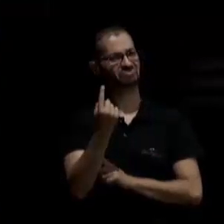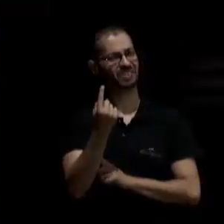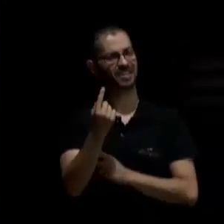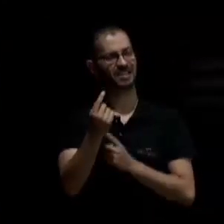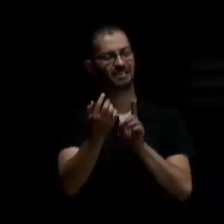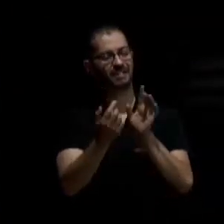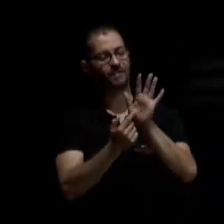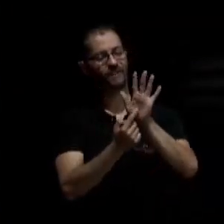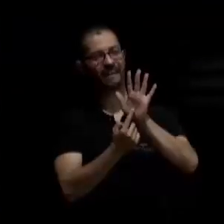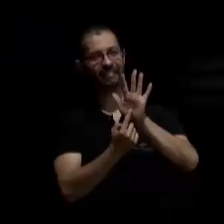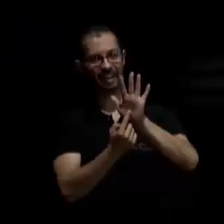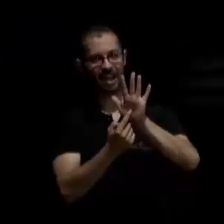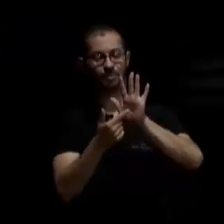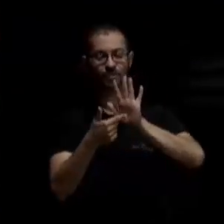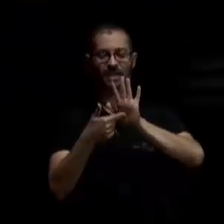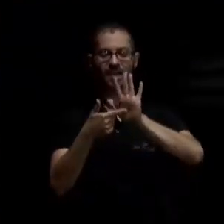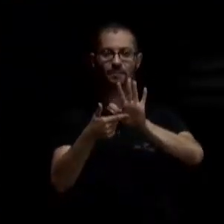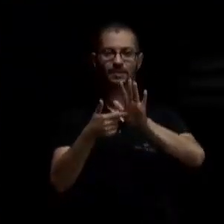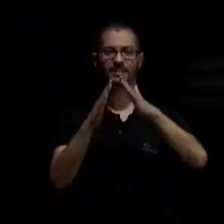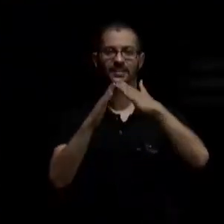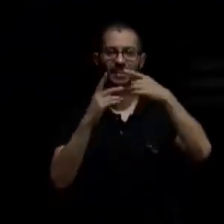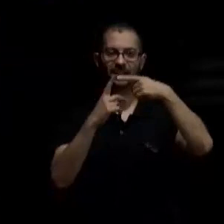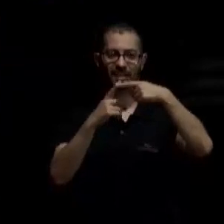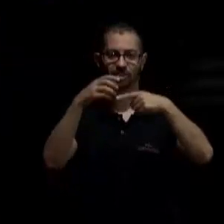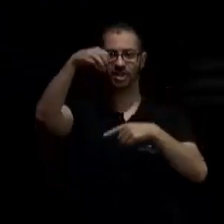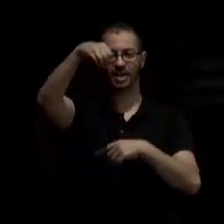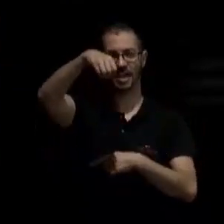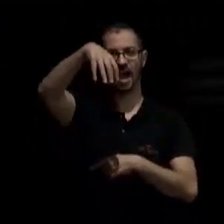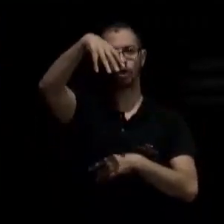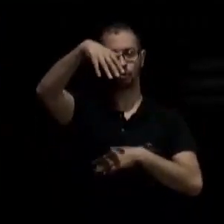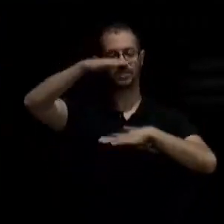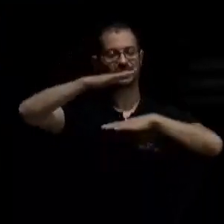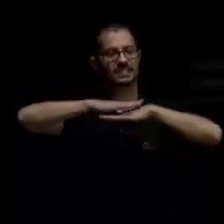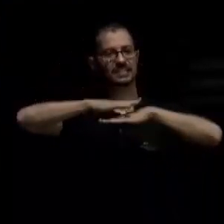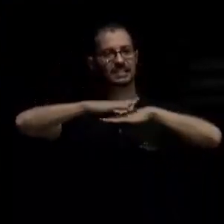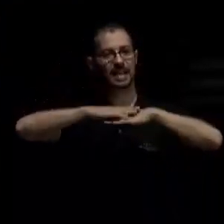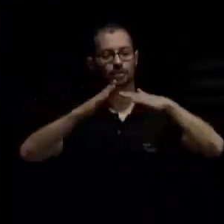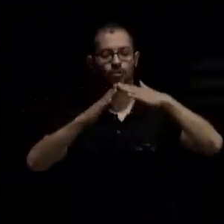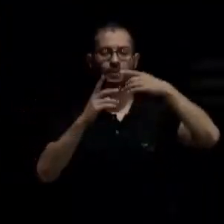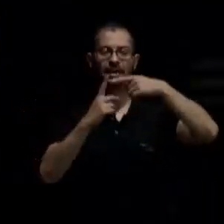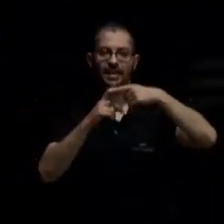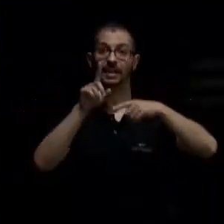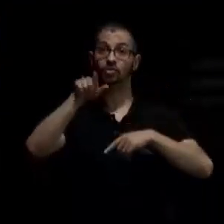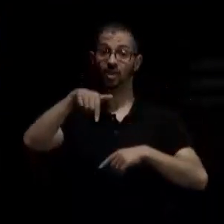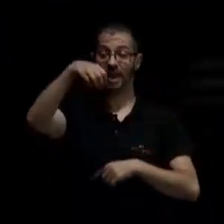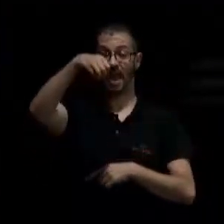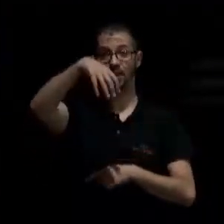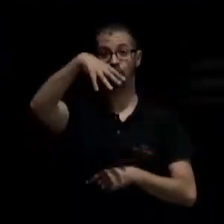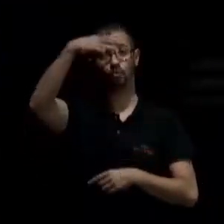que representa a igreja e a luz que está sobre a igreja e a luz do Espírito Santo